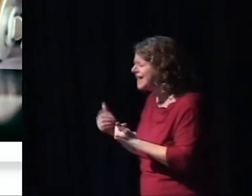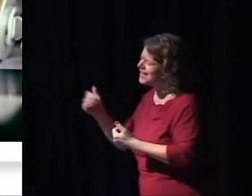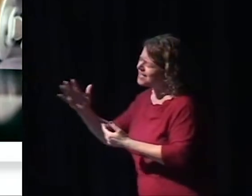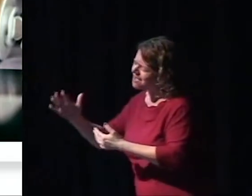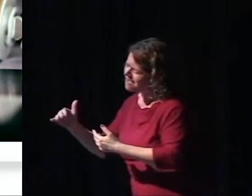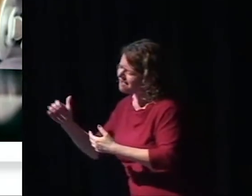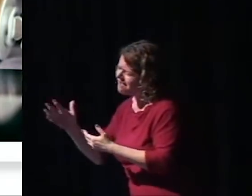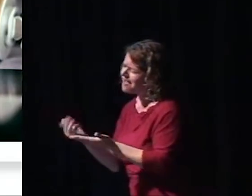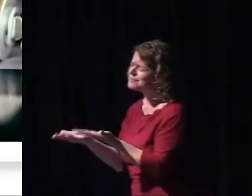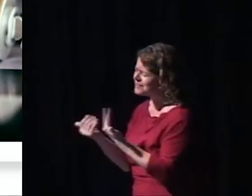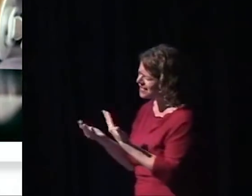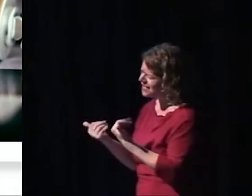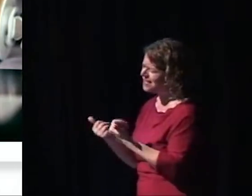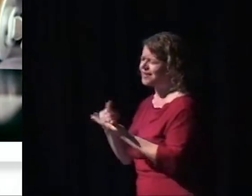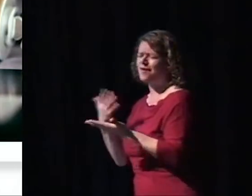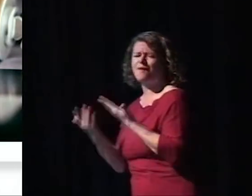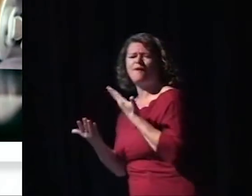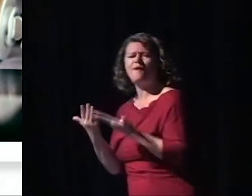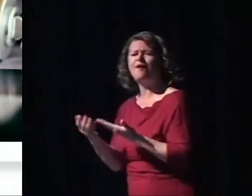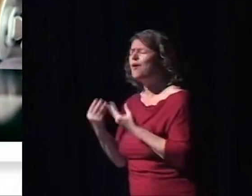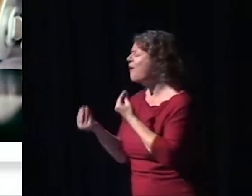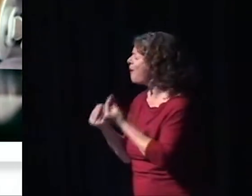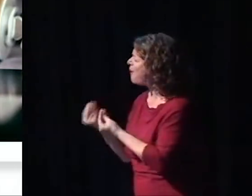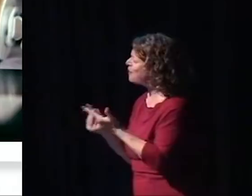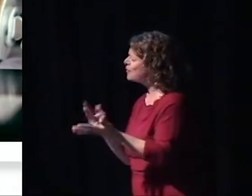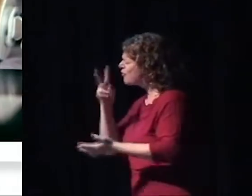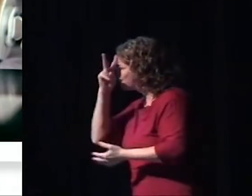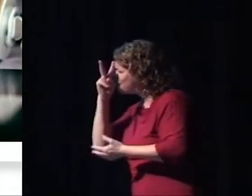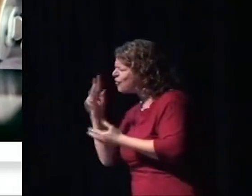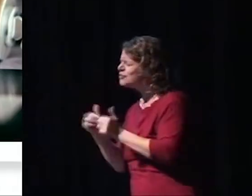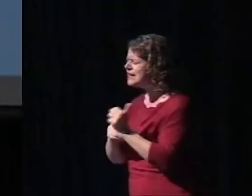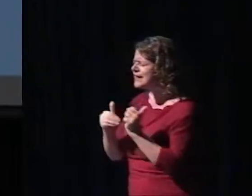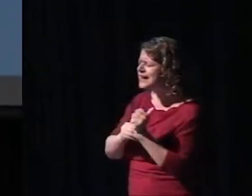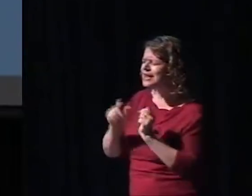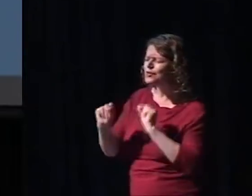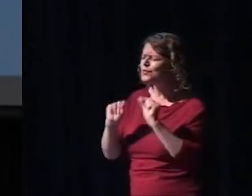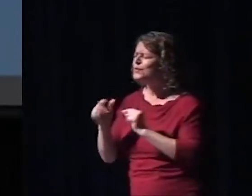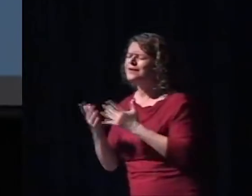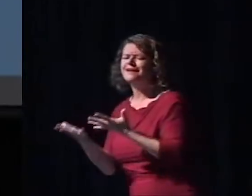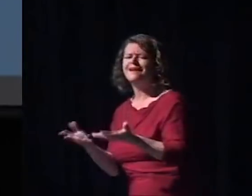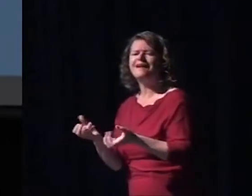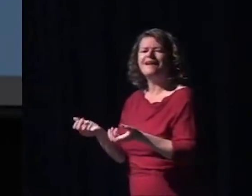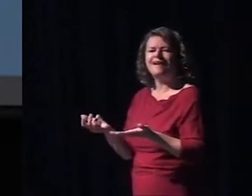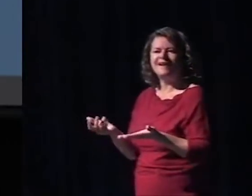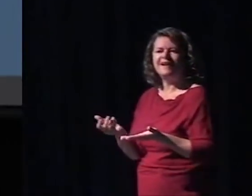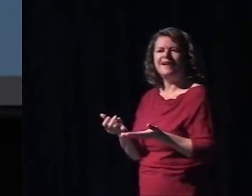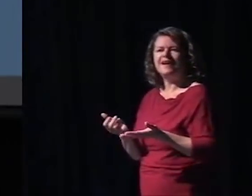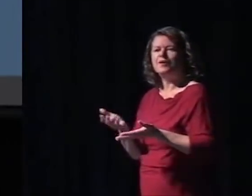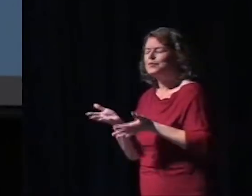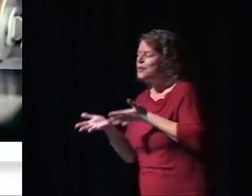ser derrotado. Me conta qual é a tua fraqueza, qual é a tua vulnerabilidade, qual é o teu tendão de Aquiles, me conta.